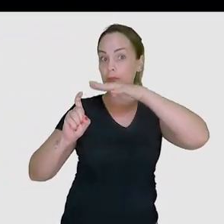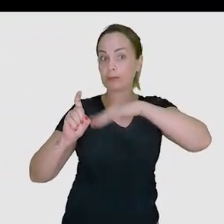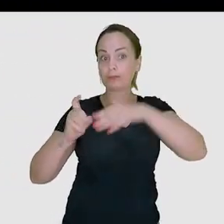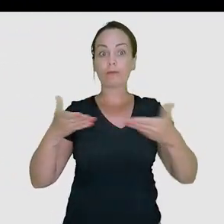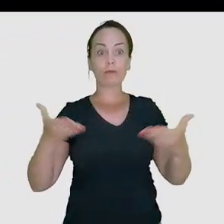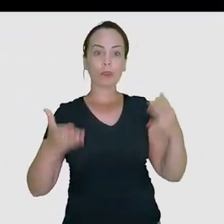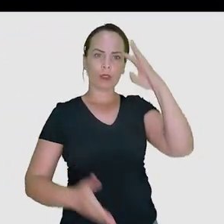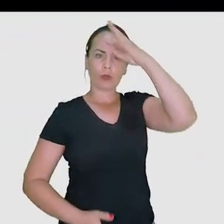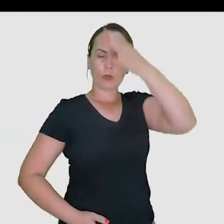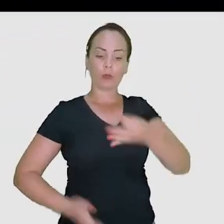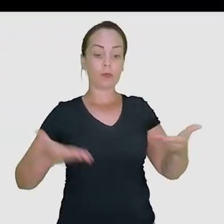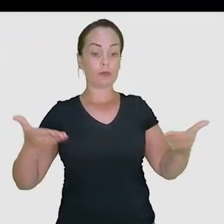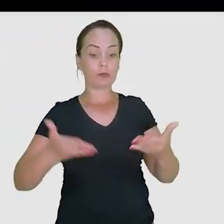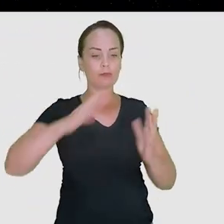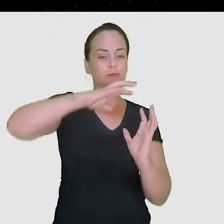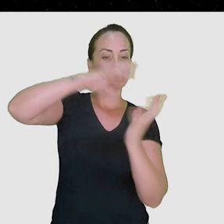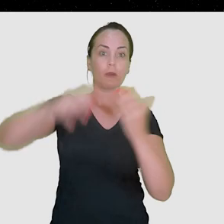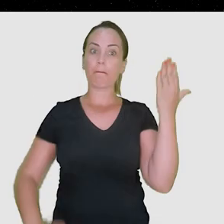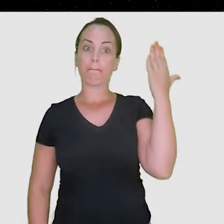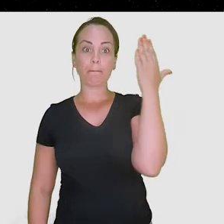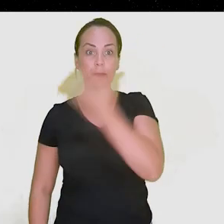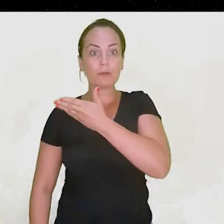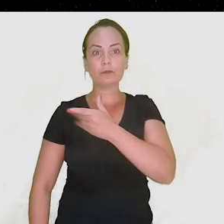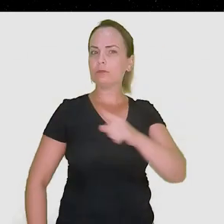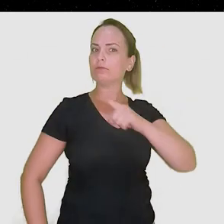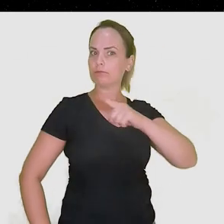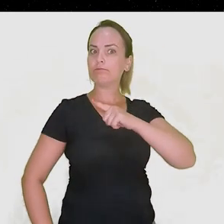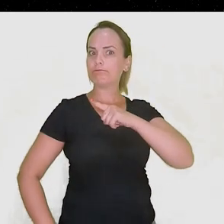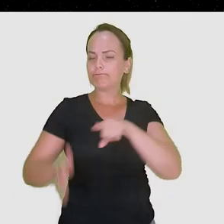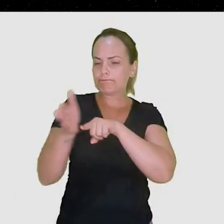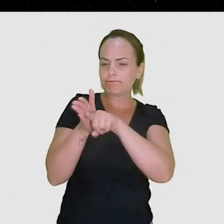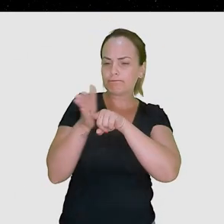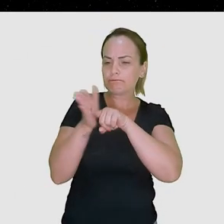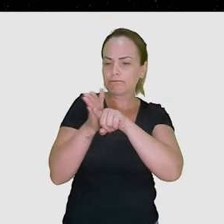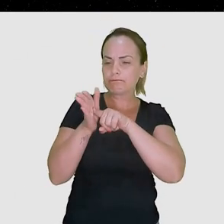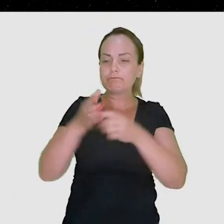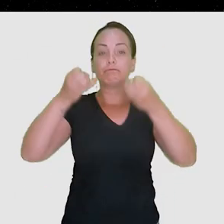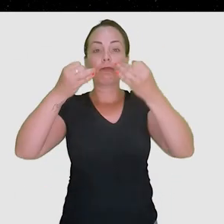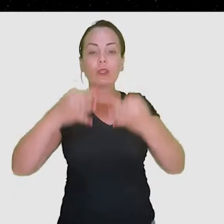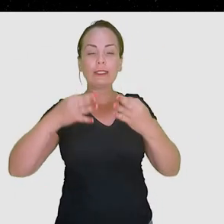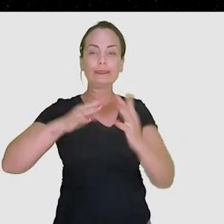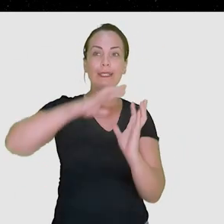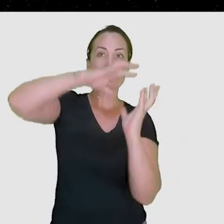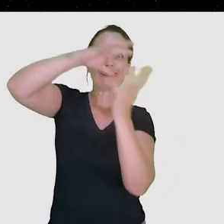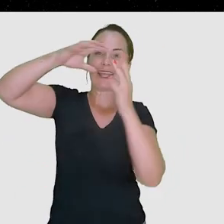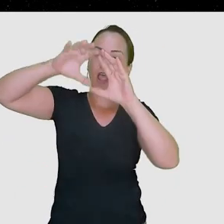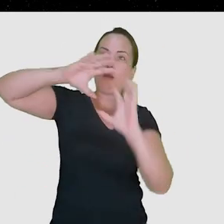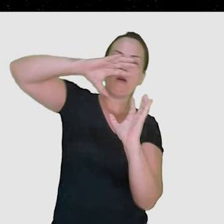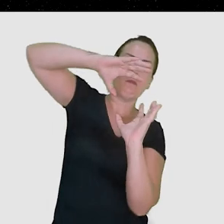A compreensão atual do universo, comprovada por várias evidências experimentais, descreve uma Terra